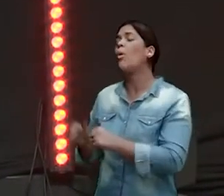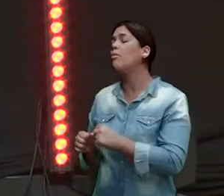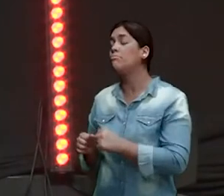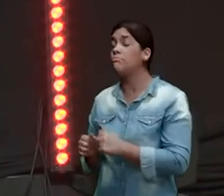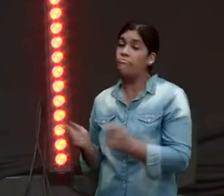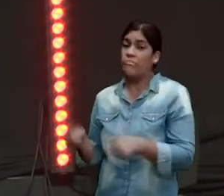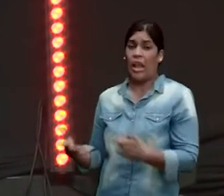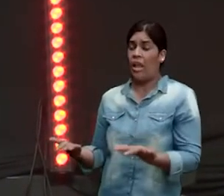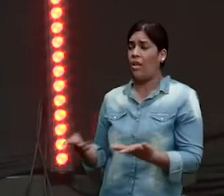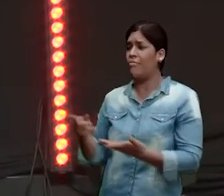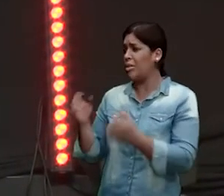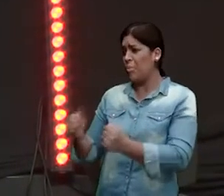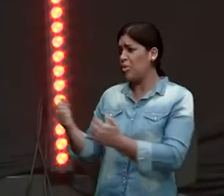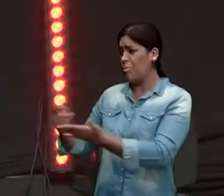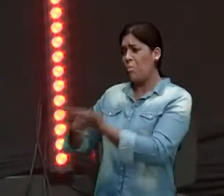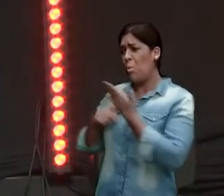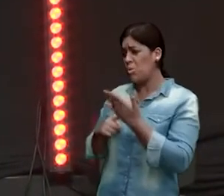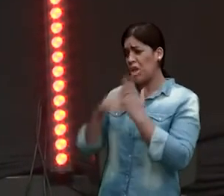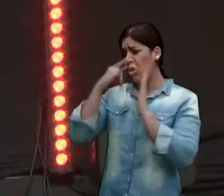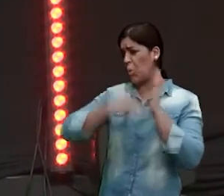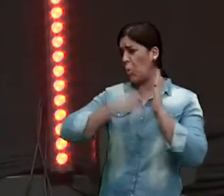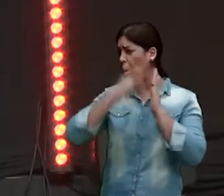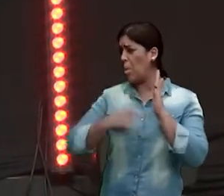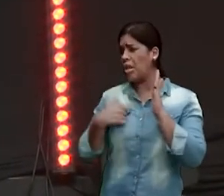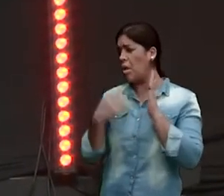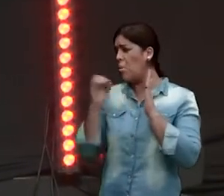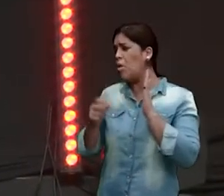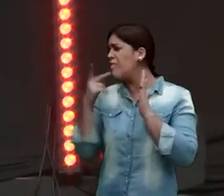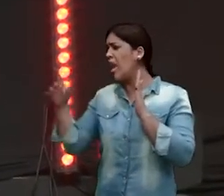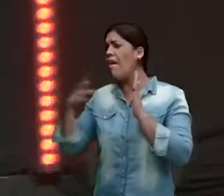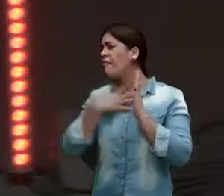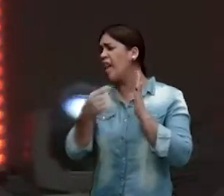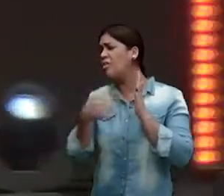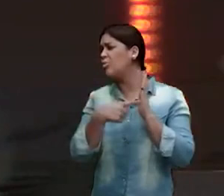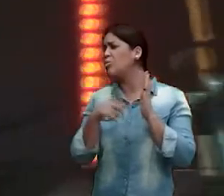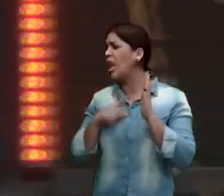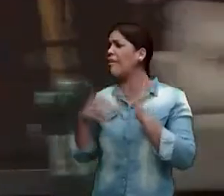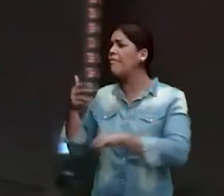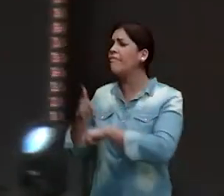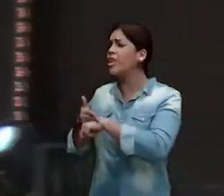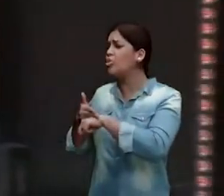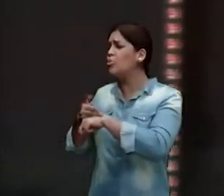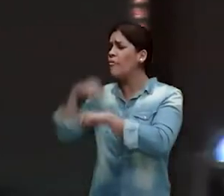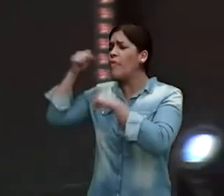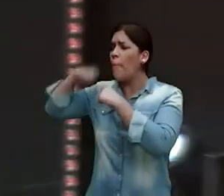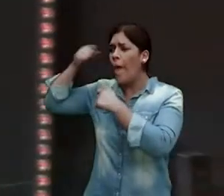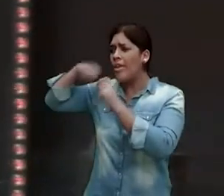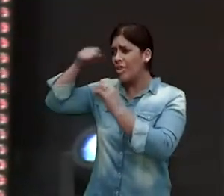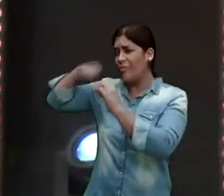e você pode apresentar o documento que for que eu posso arrumar uma desculpa para não acreditar tem filmagem Oi